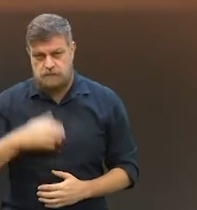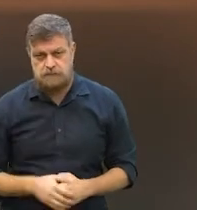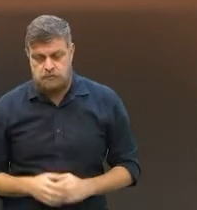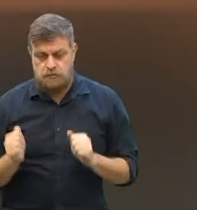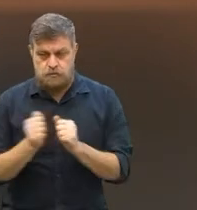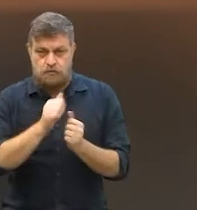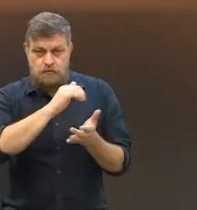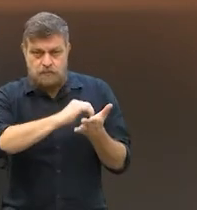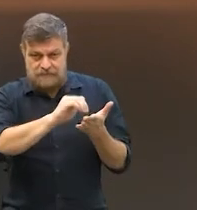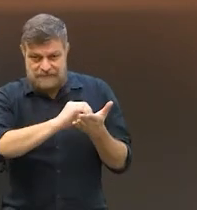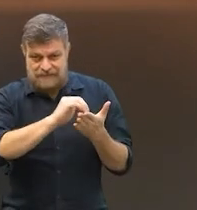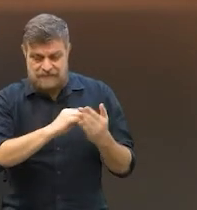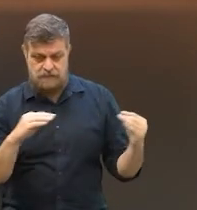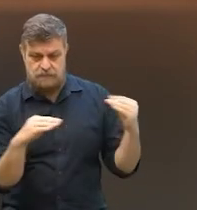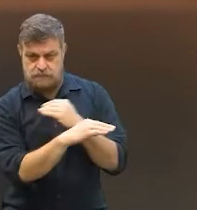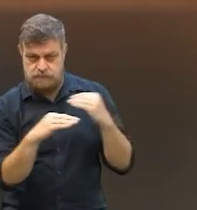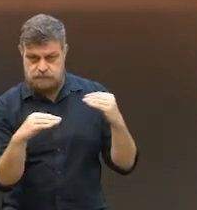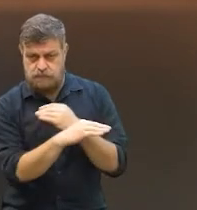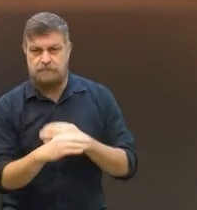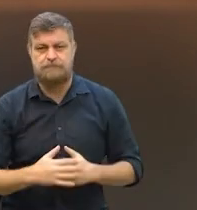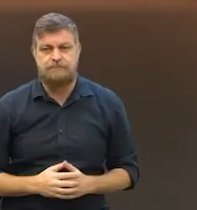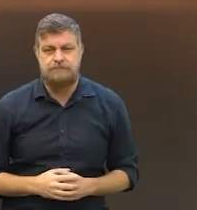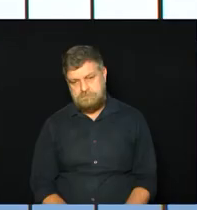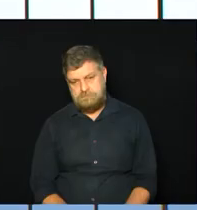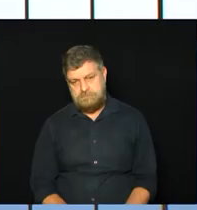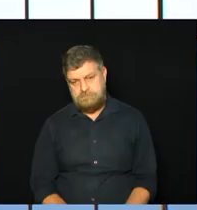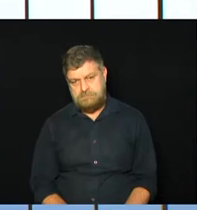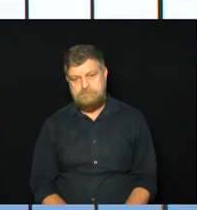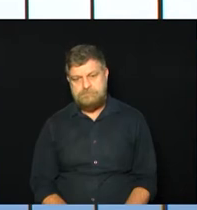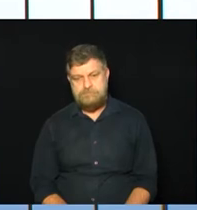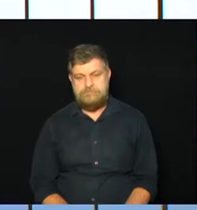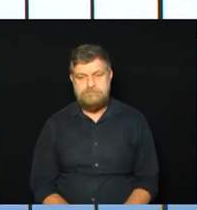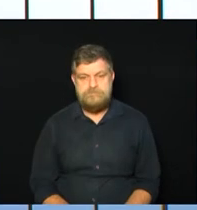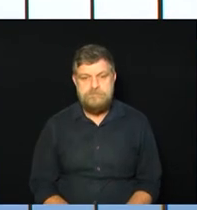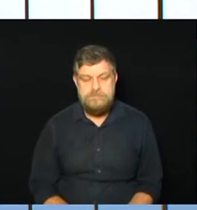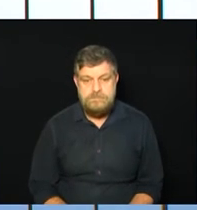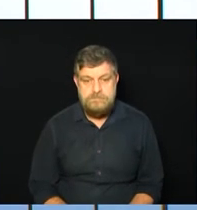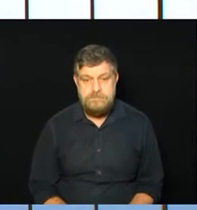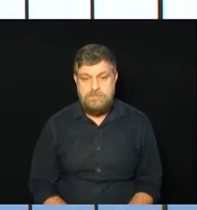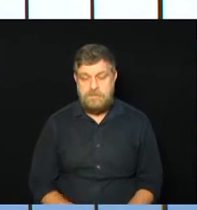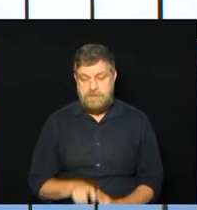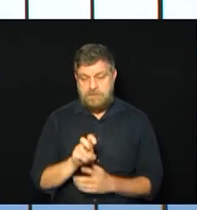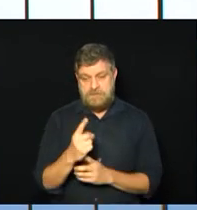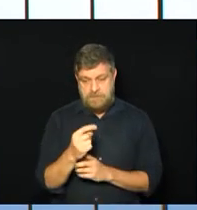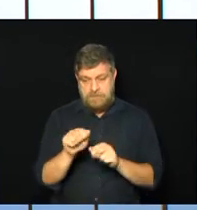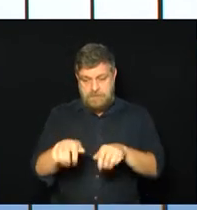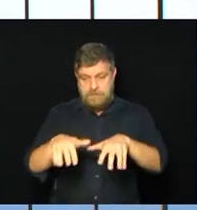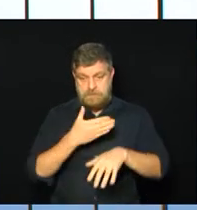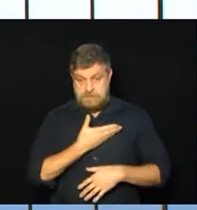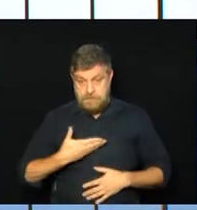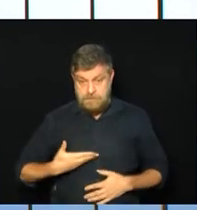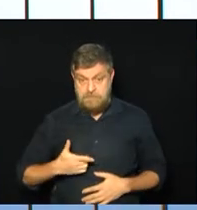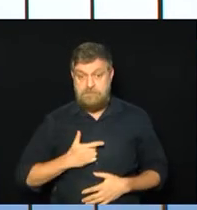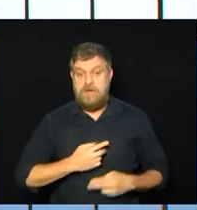relevância, juntamente aí com o secretário de Transporte. A 51ª audiência pública